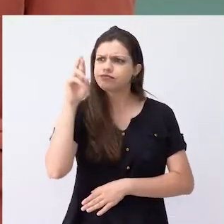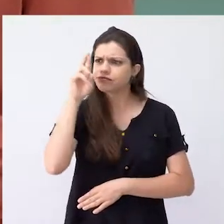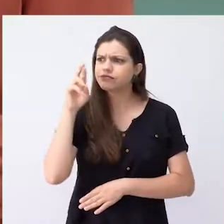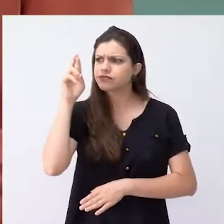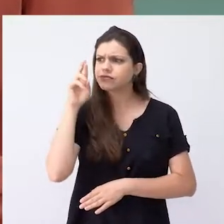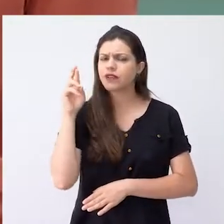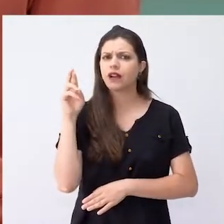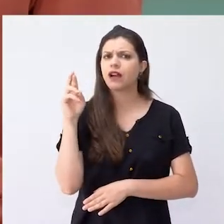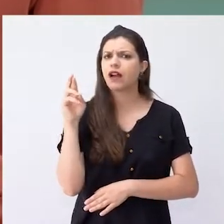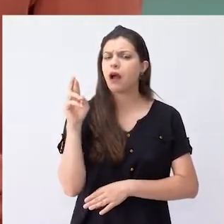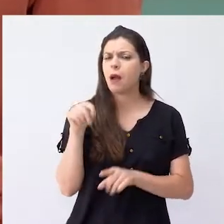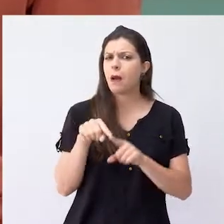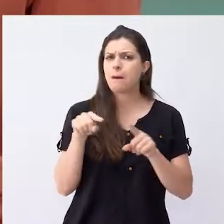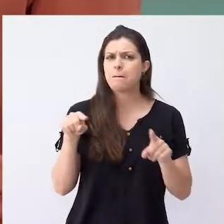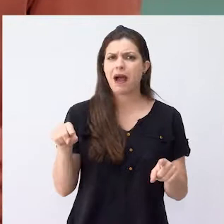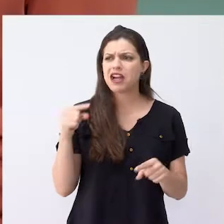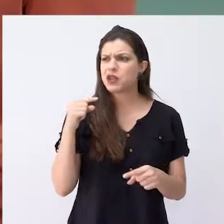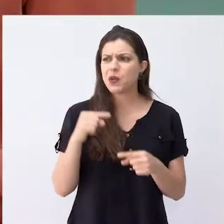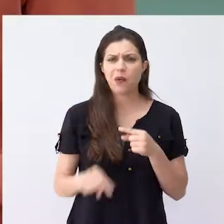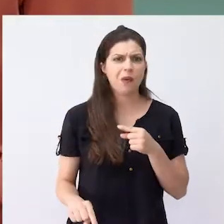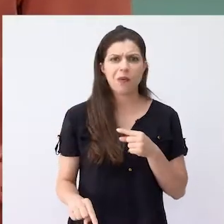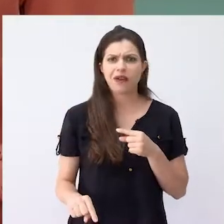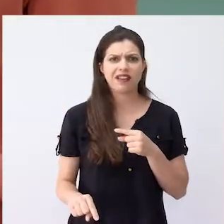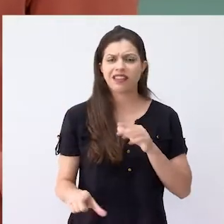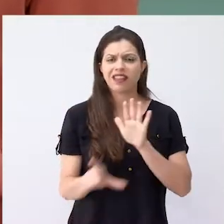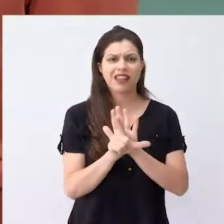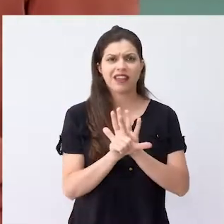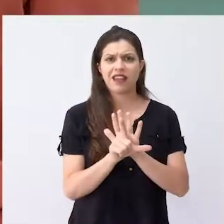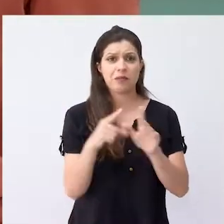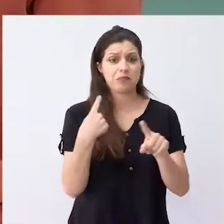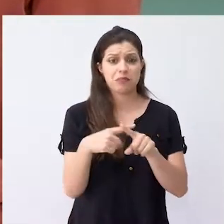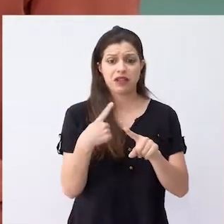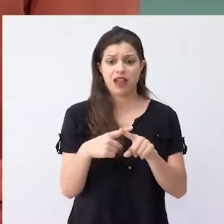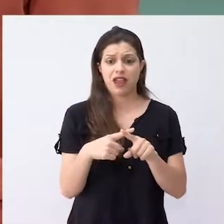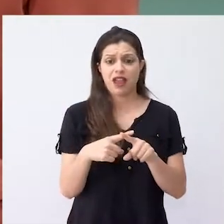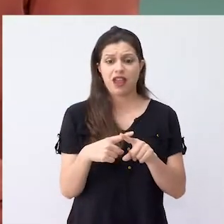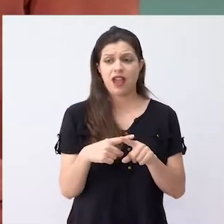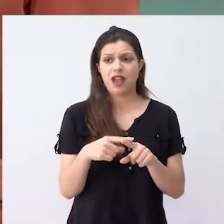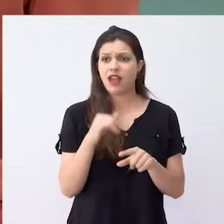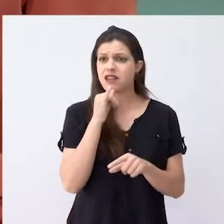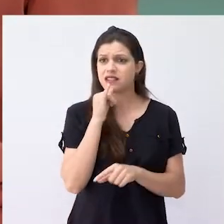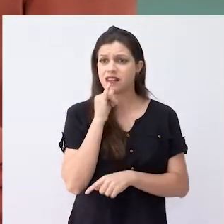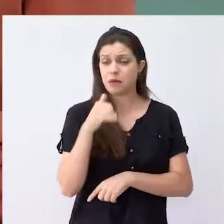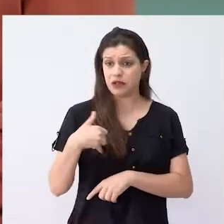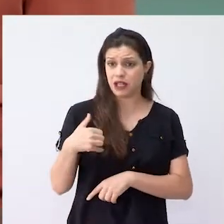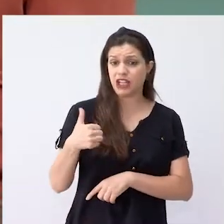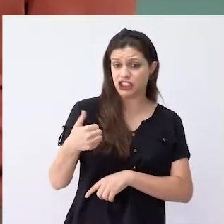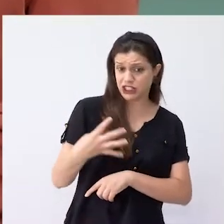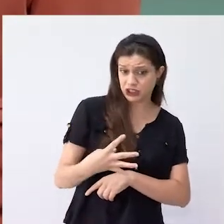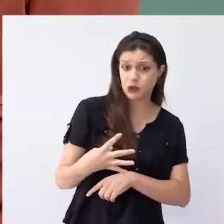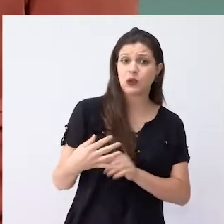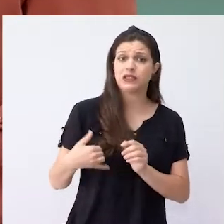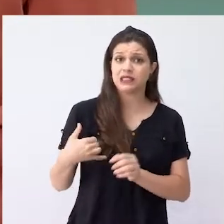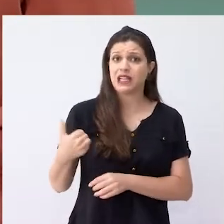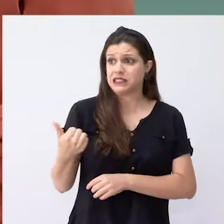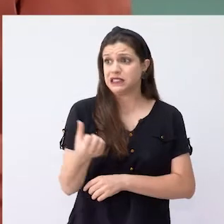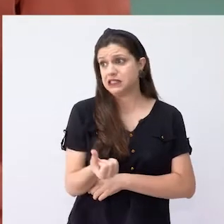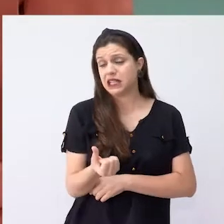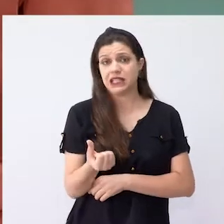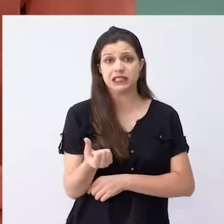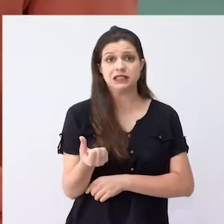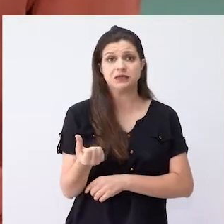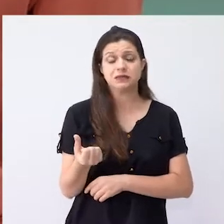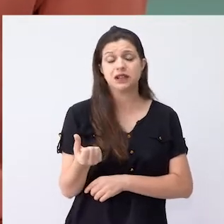encontram nessa atividade, e é considerado ilegal. Mesmo que o menino tenha ali entre 14 e 16 anos,